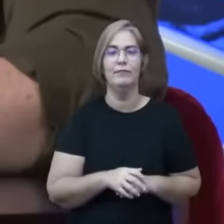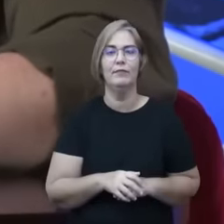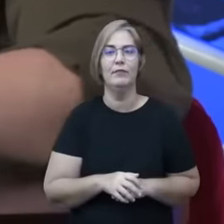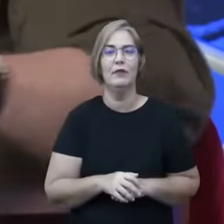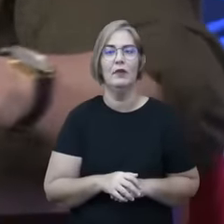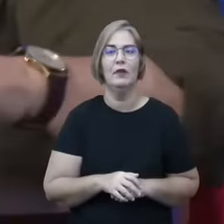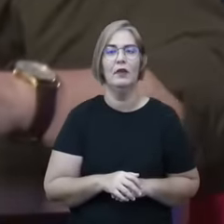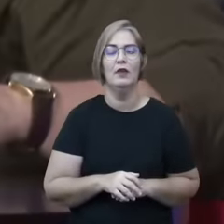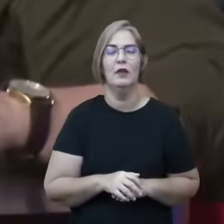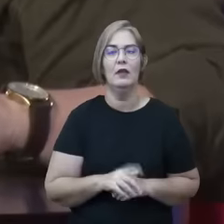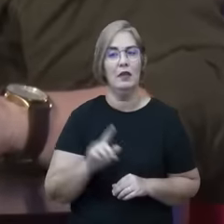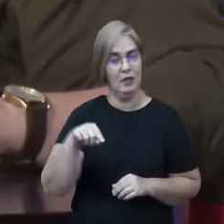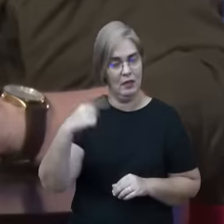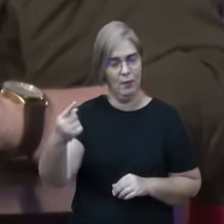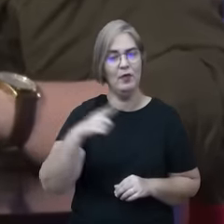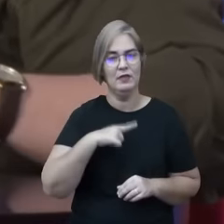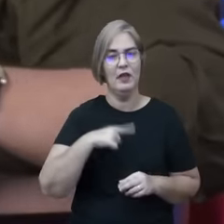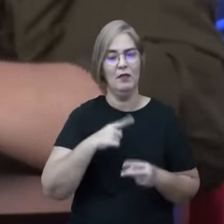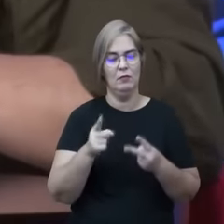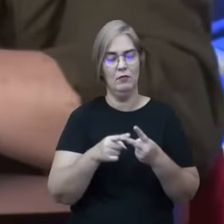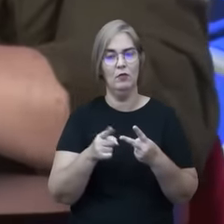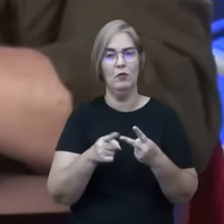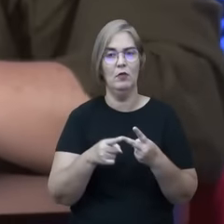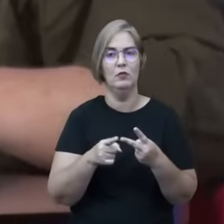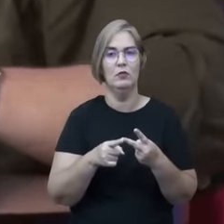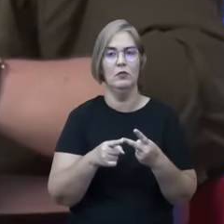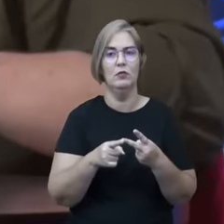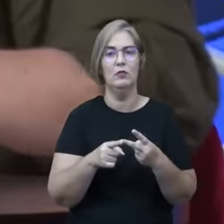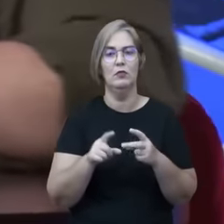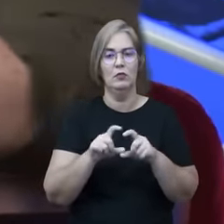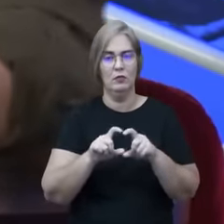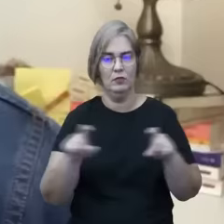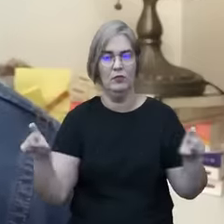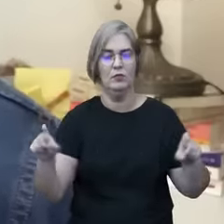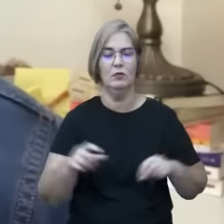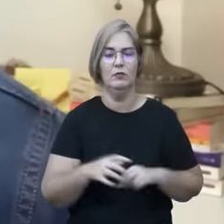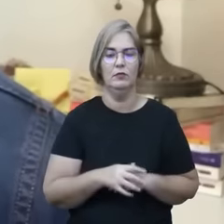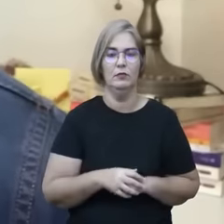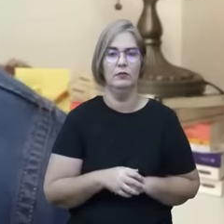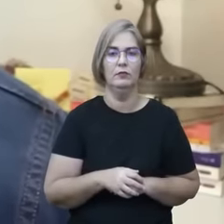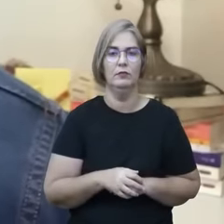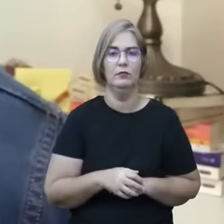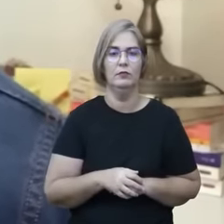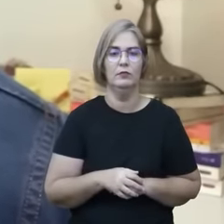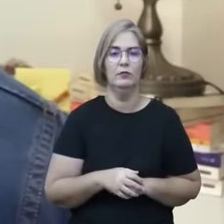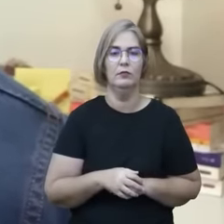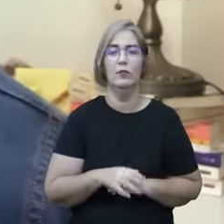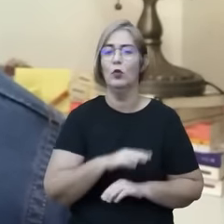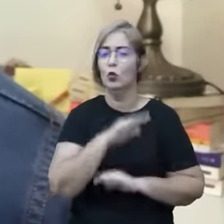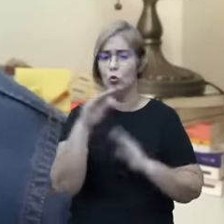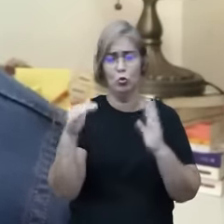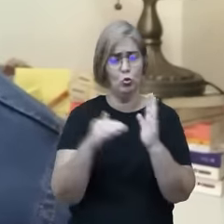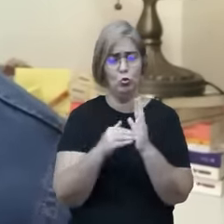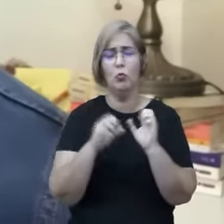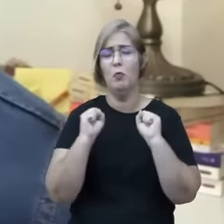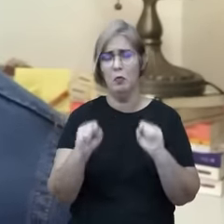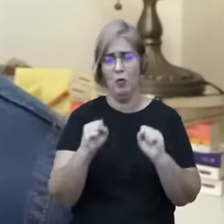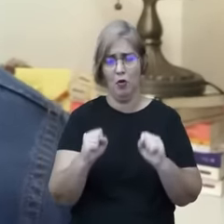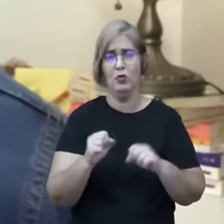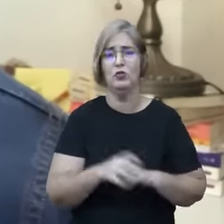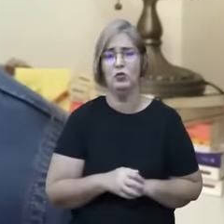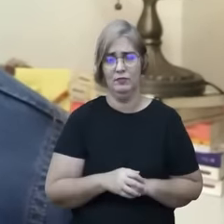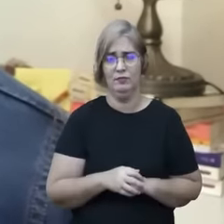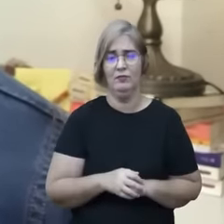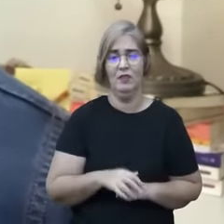encerramos com a frase final. Eh, do mito de Sissifo. Tudo é permitido? Exclama